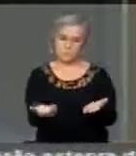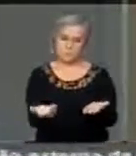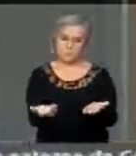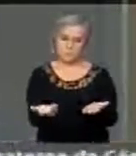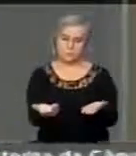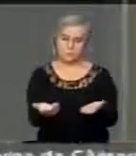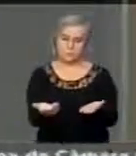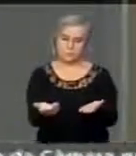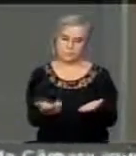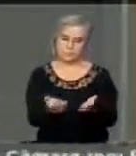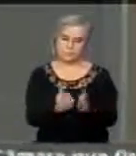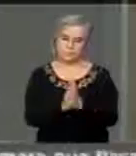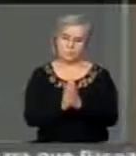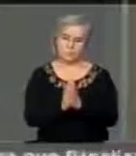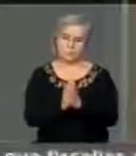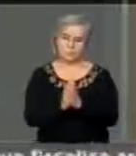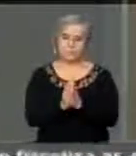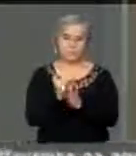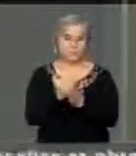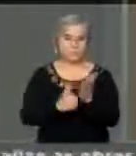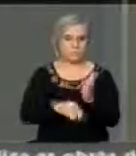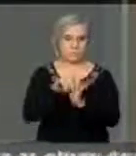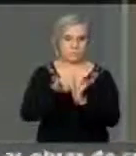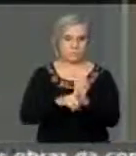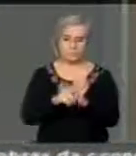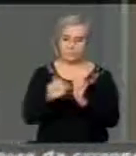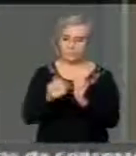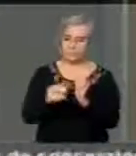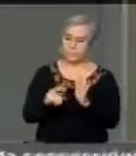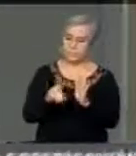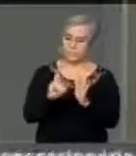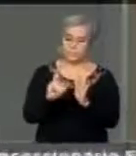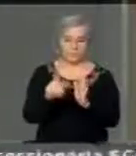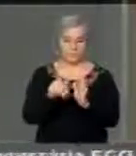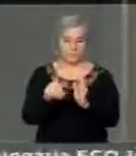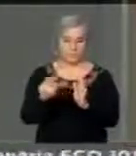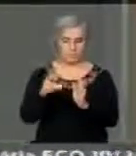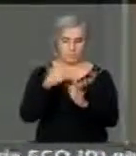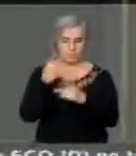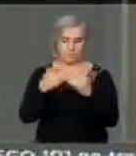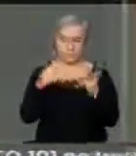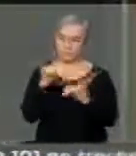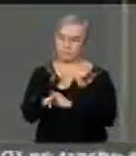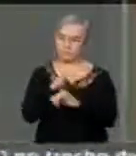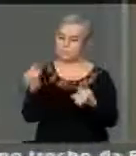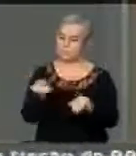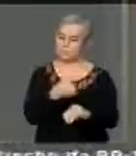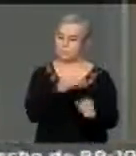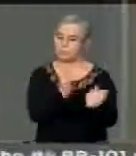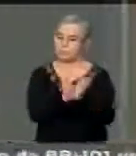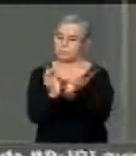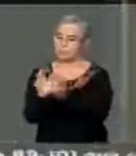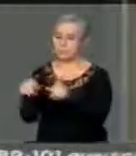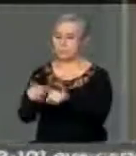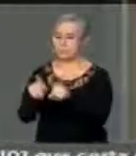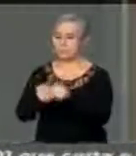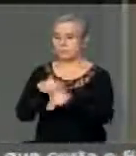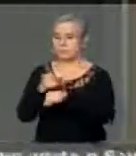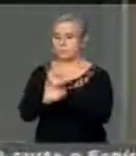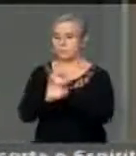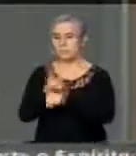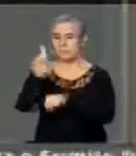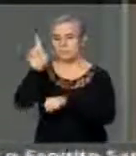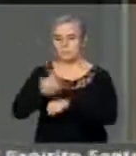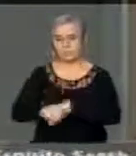deve cancelar o decreto. Caso contrário, assim como o PR, eu ouço falar na imprensa local que outros partidos, também buscando o direito